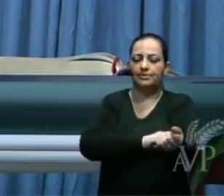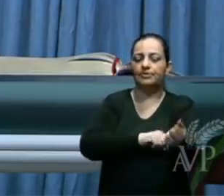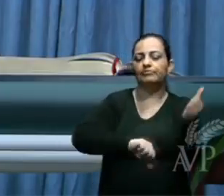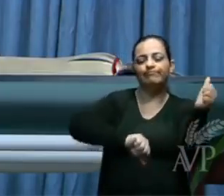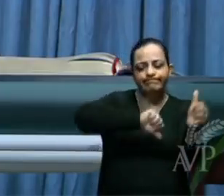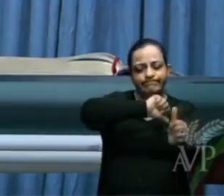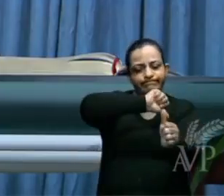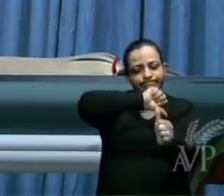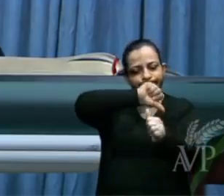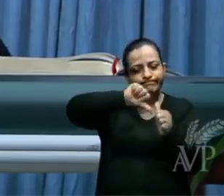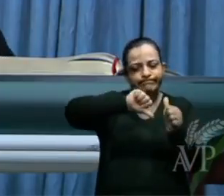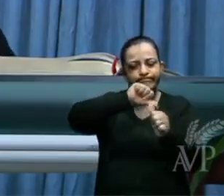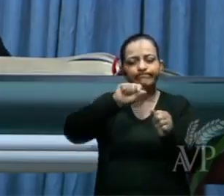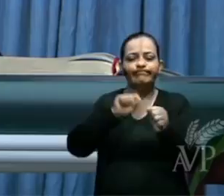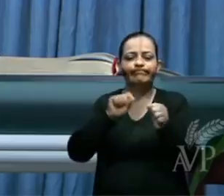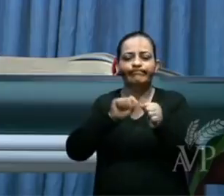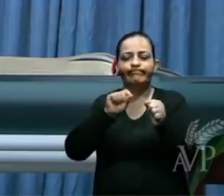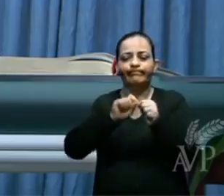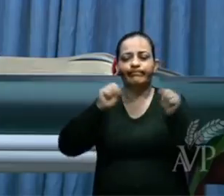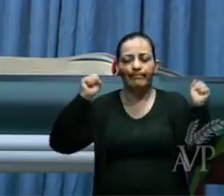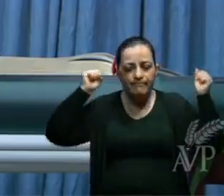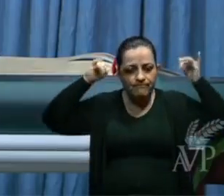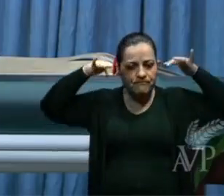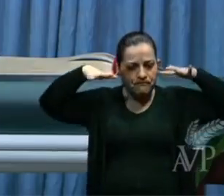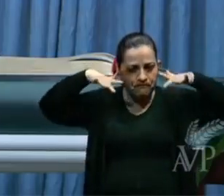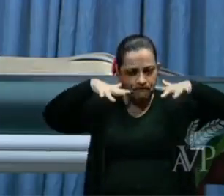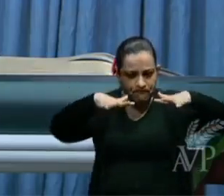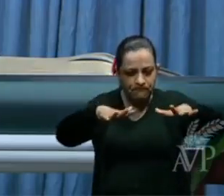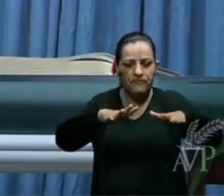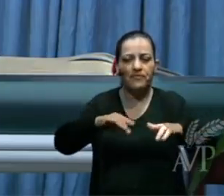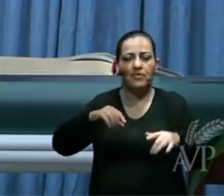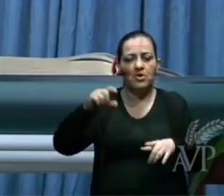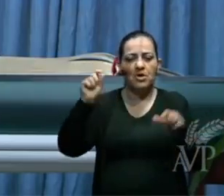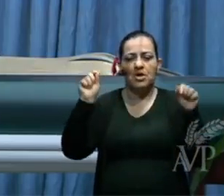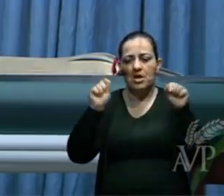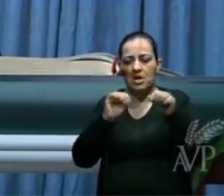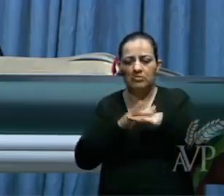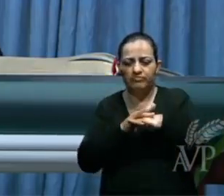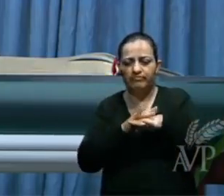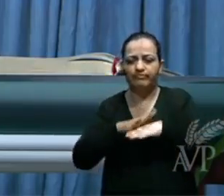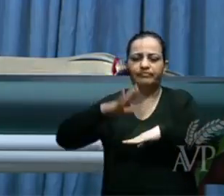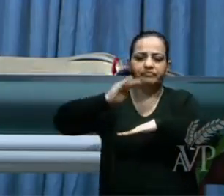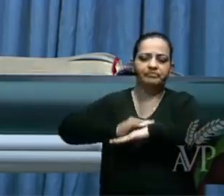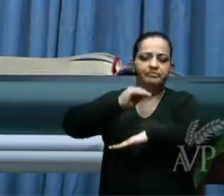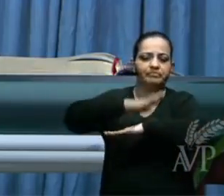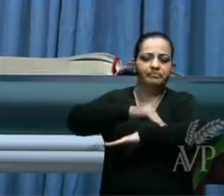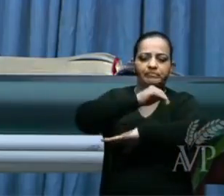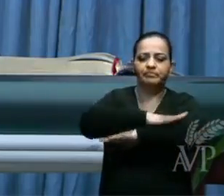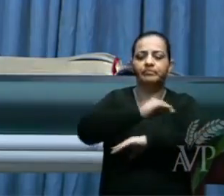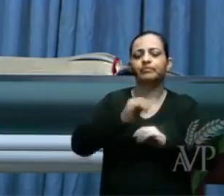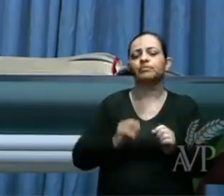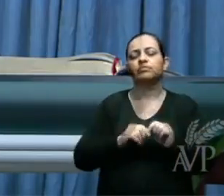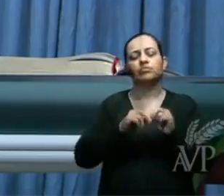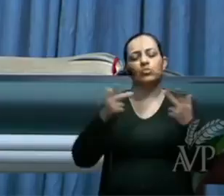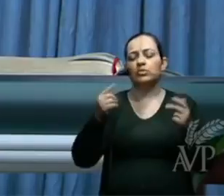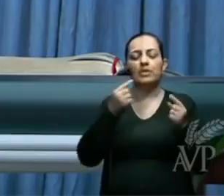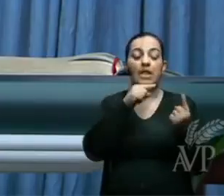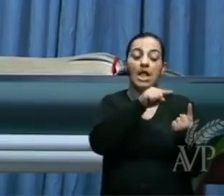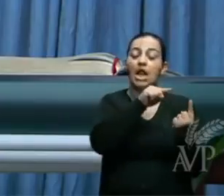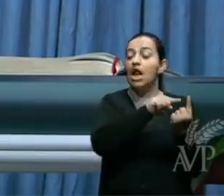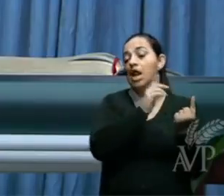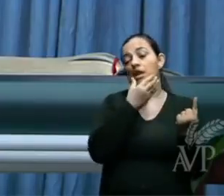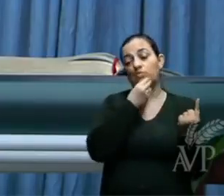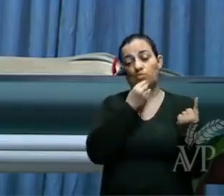trouxe que ele fez aquelas praga surge aqueles piolhos aquelas hans foi ele ele não